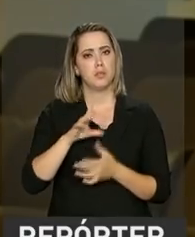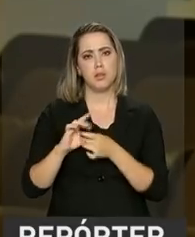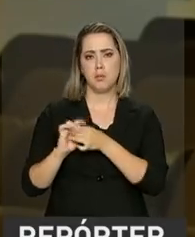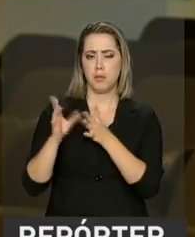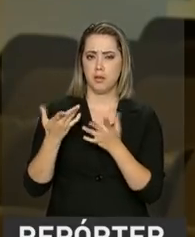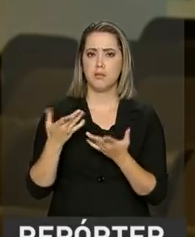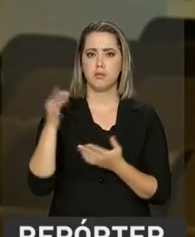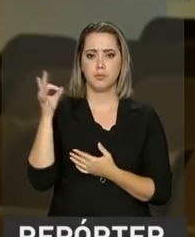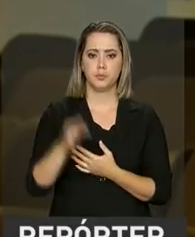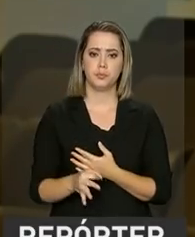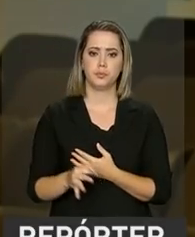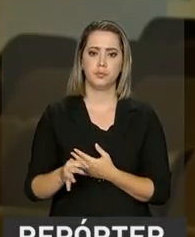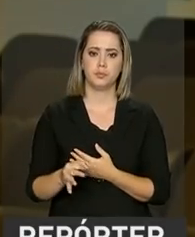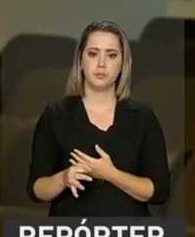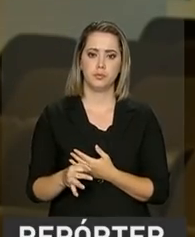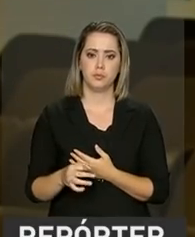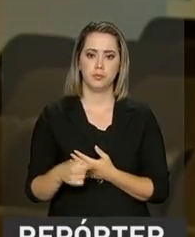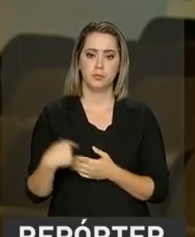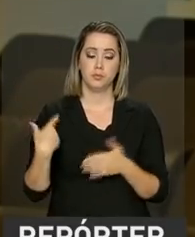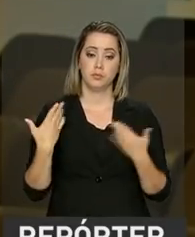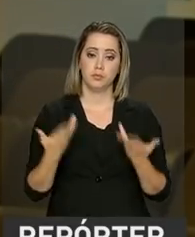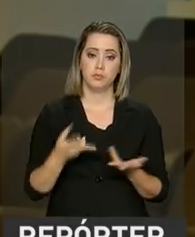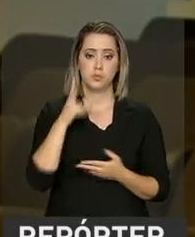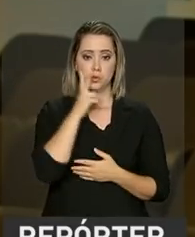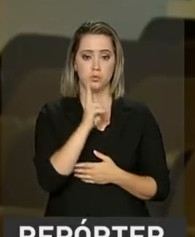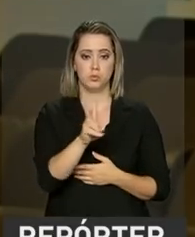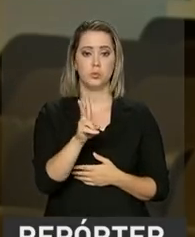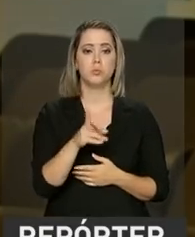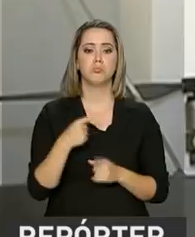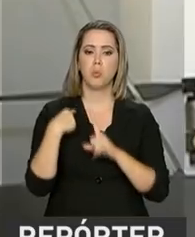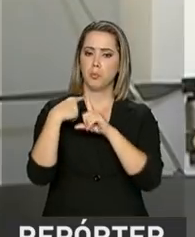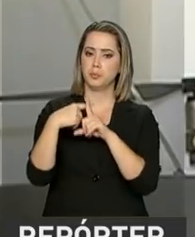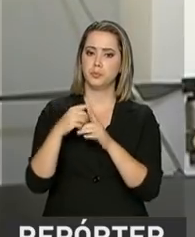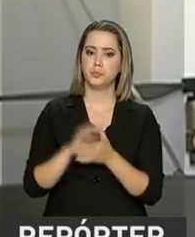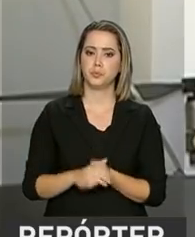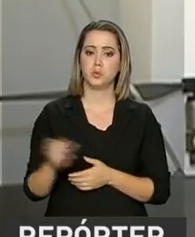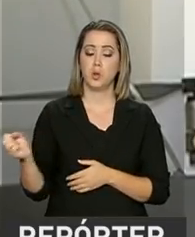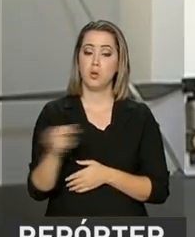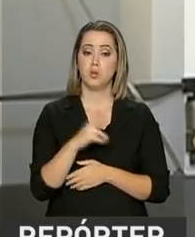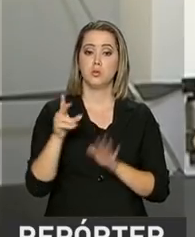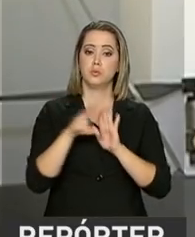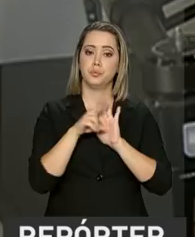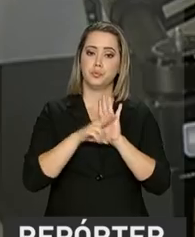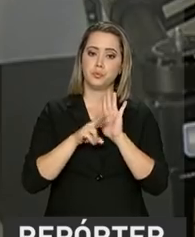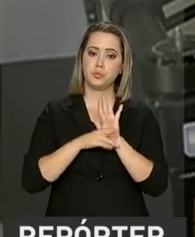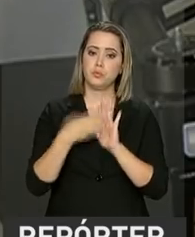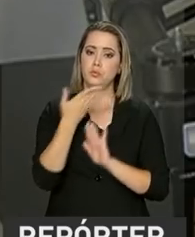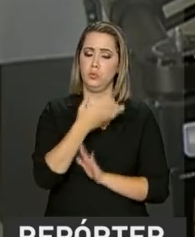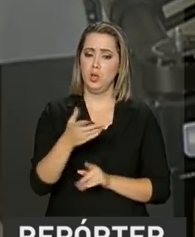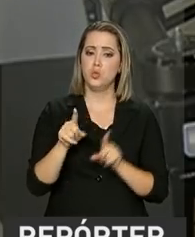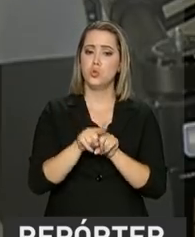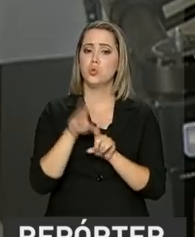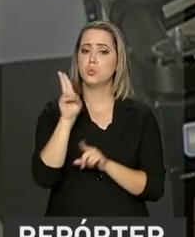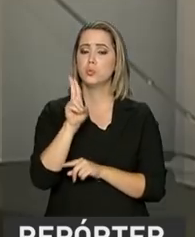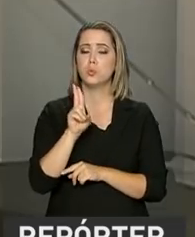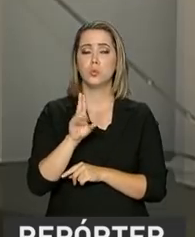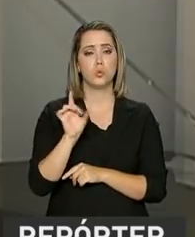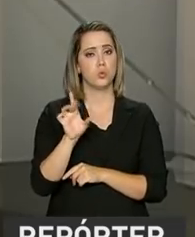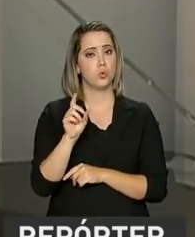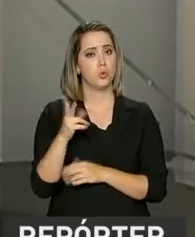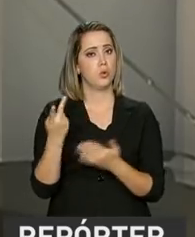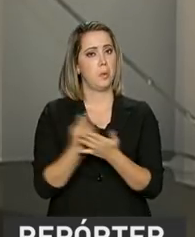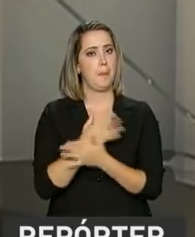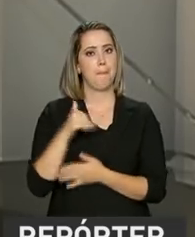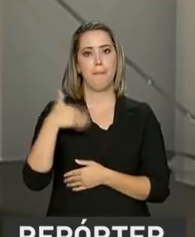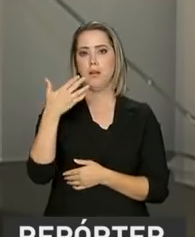recenseamento então é só vejo isso como positivo com as novas normas deste tipo de aeronave só vai poder ser operada